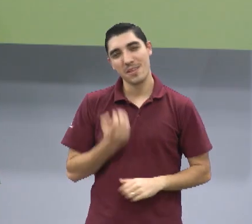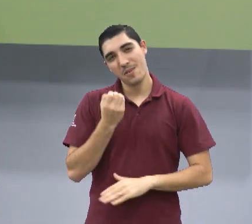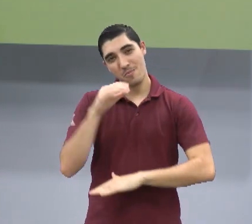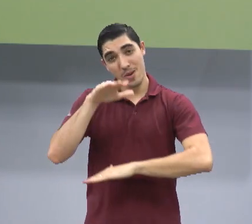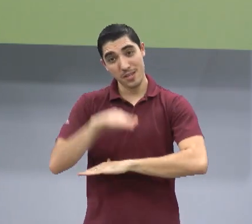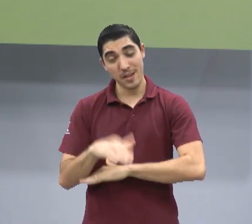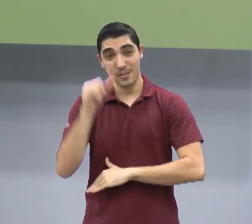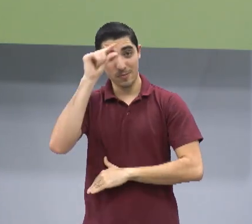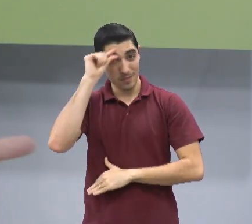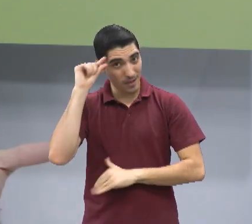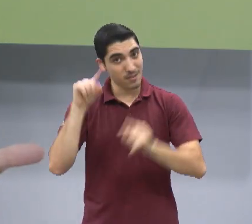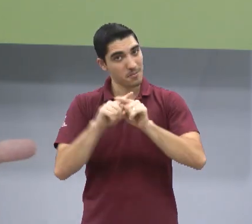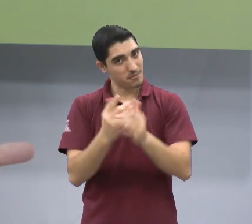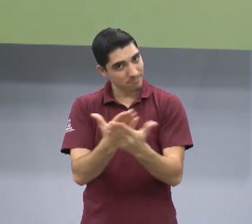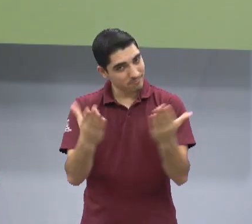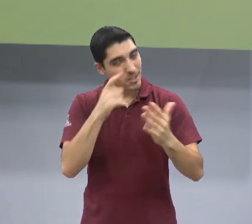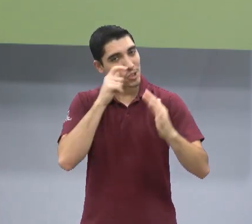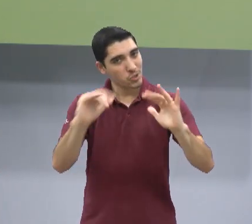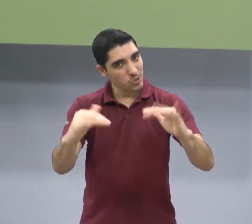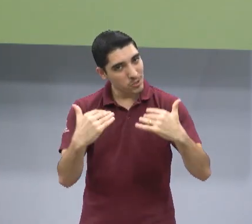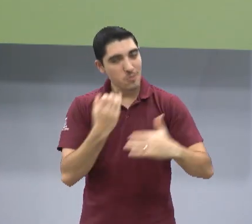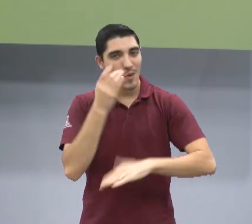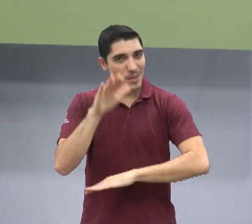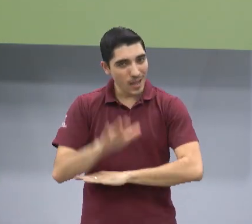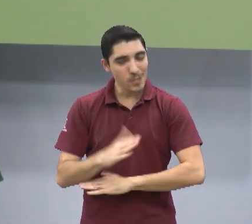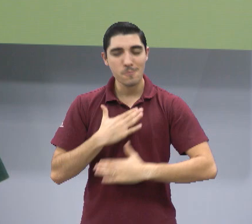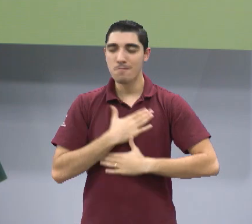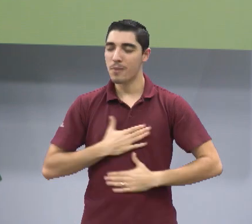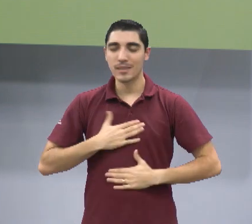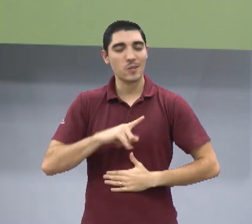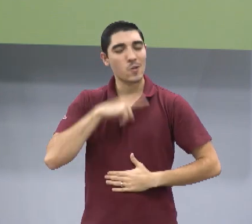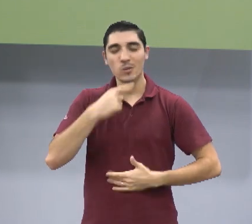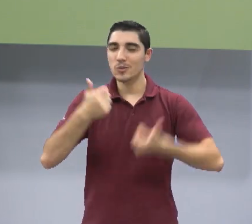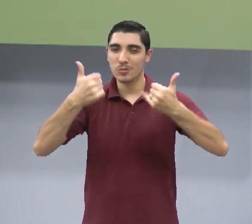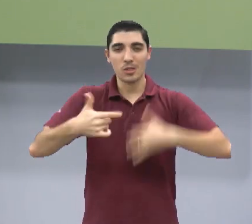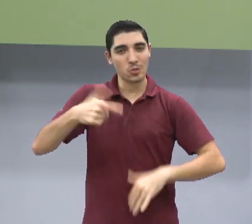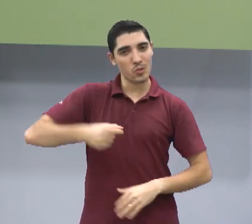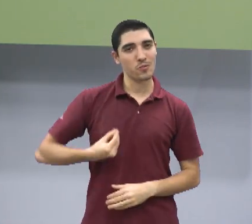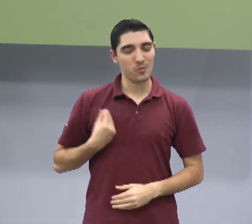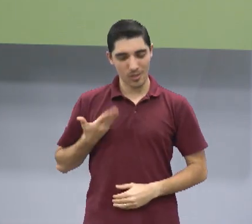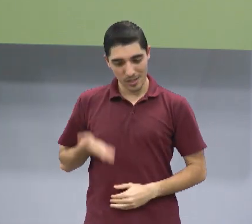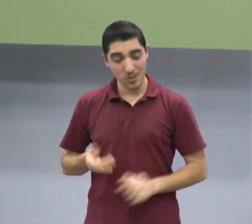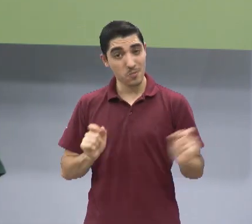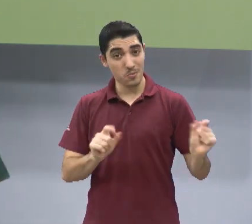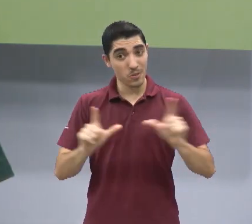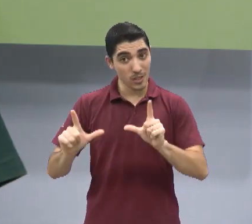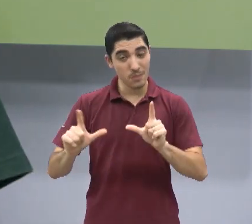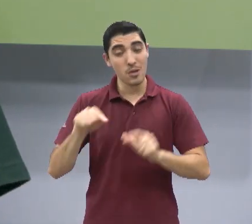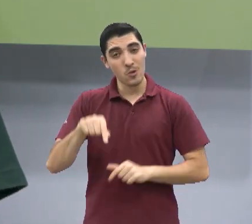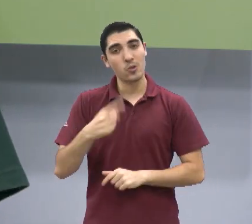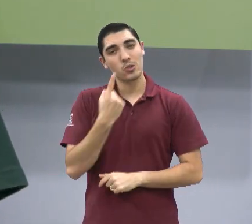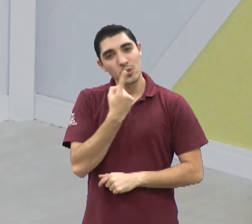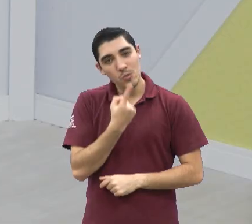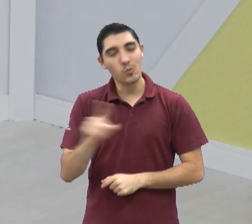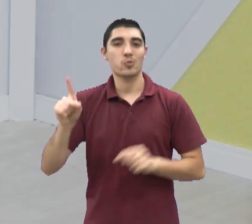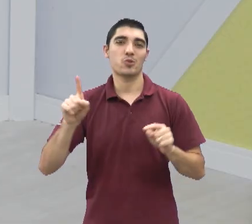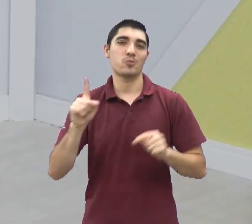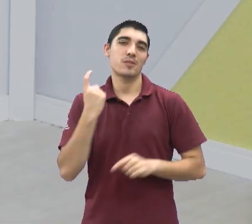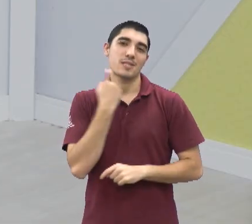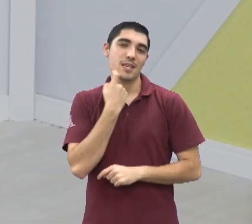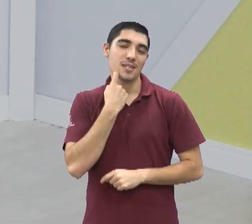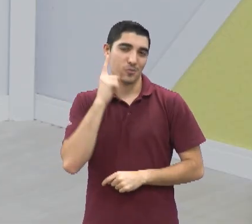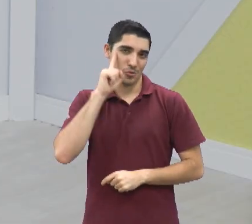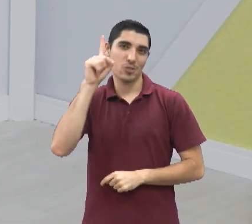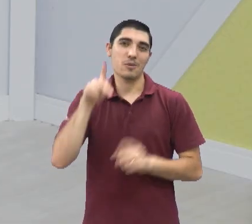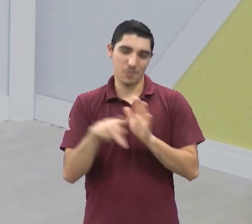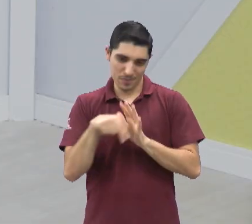Boa tarde a você de casa. Como sempre, é um prazer inenarrável estar em mais um Hora do Esporte, fechando mais uma semana. Muito bem,